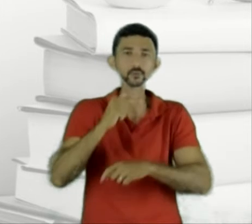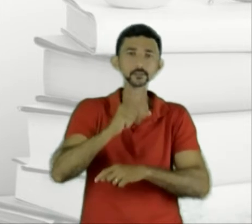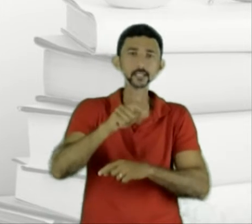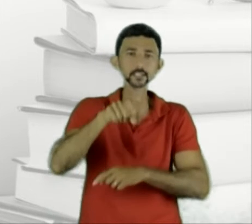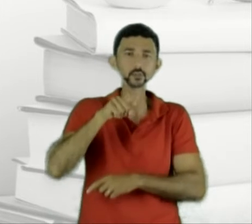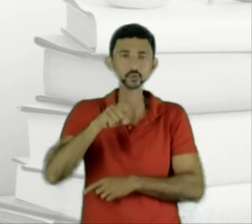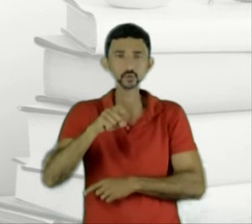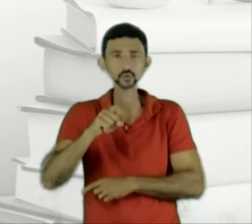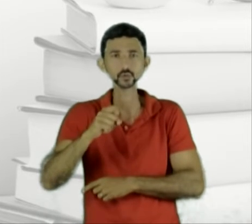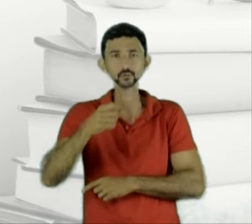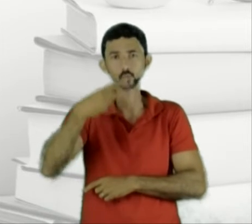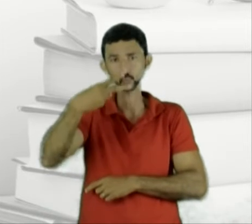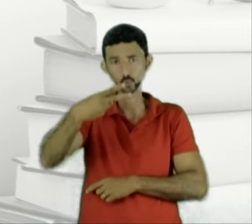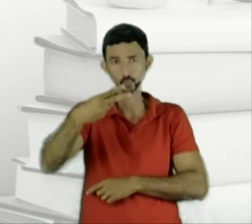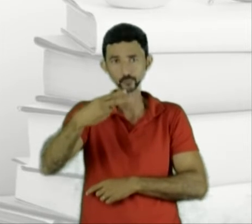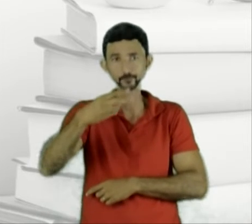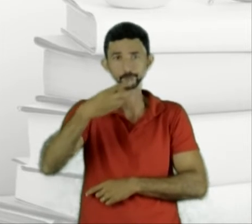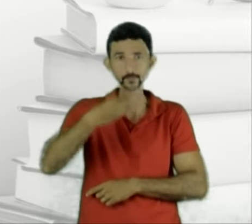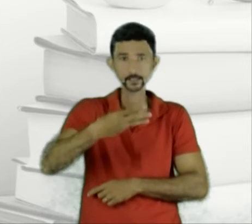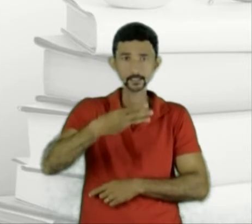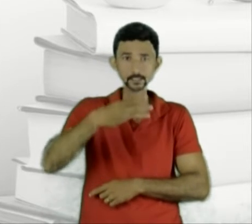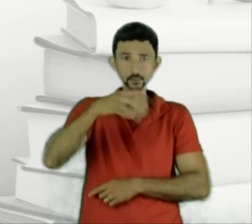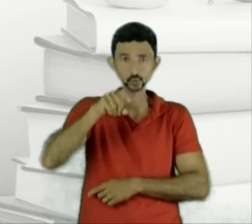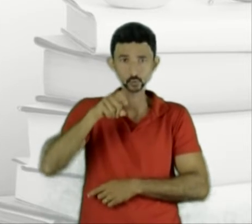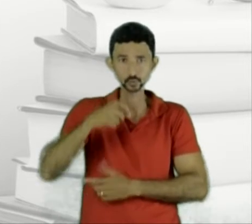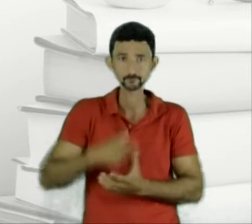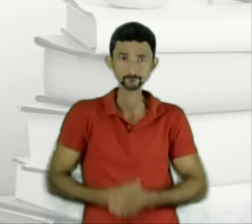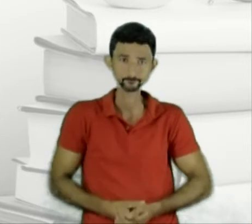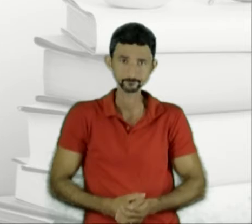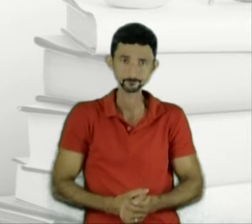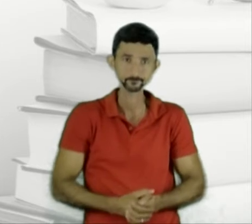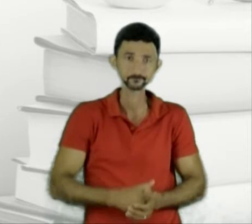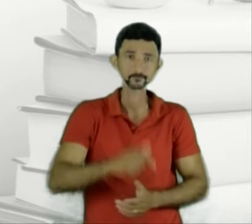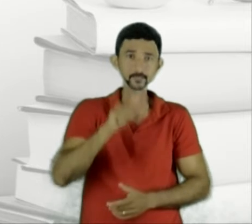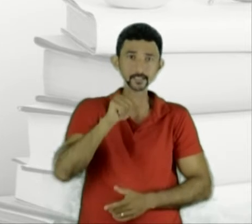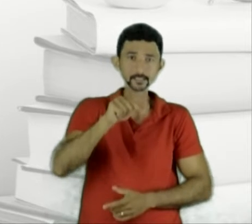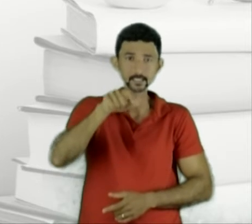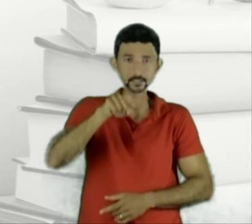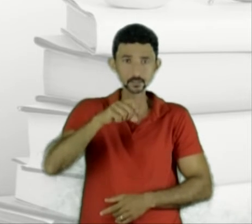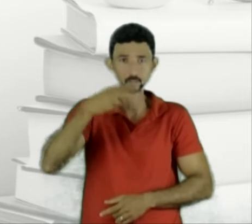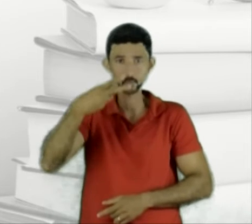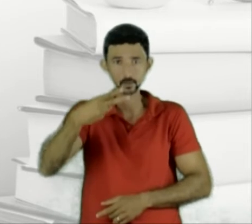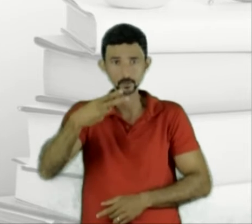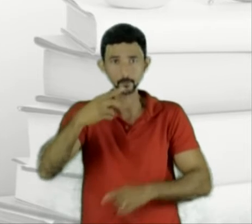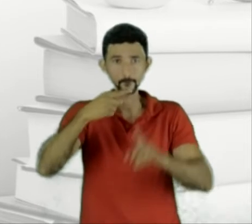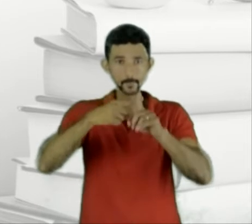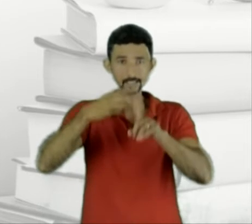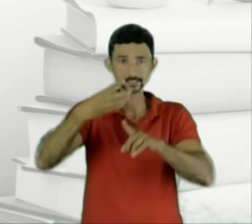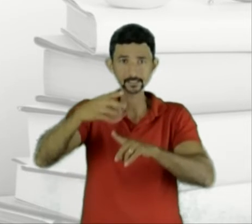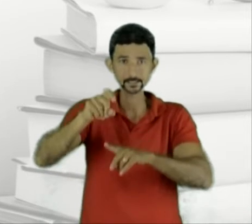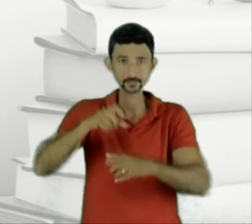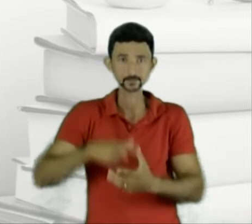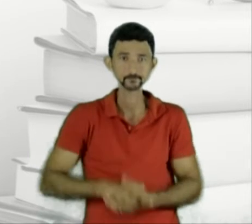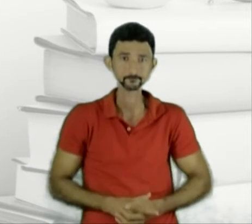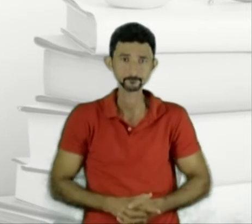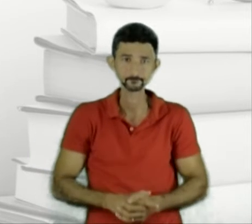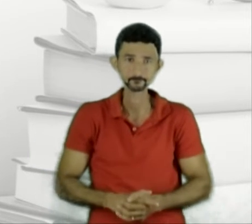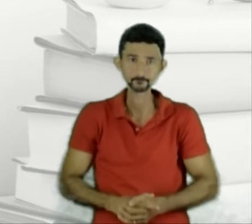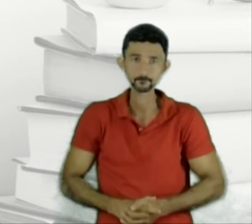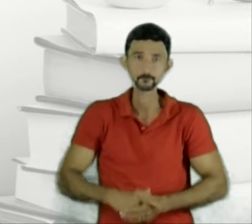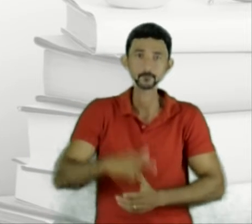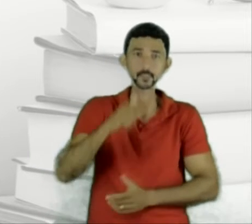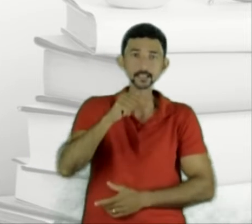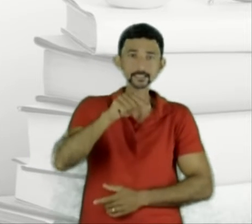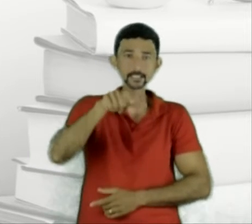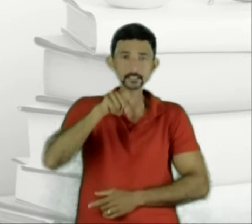7x ao quadrado e 3x é 7x quadrado mais 3x. E a diferença entre